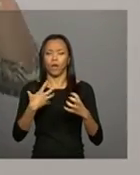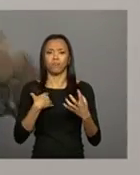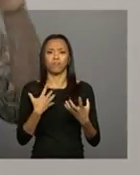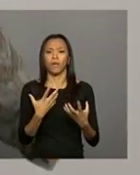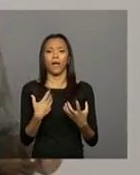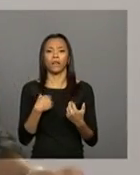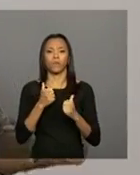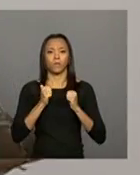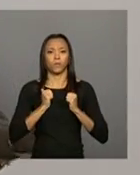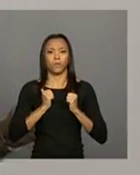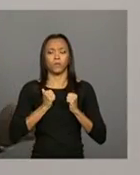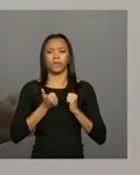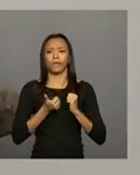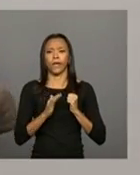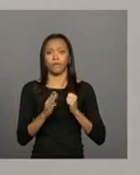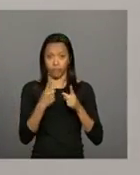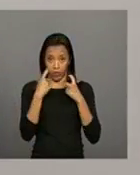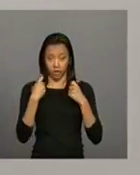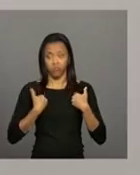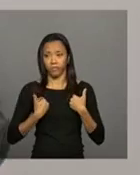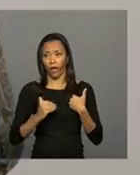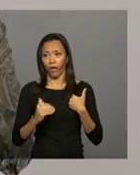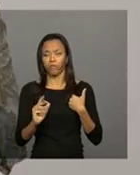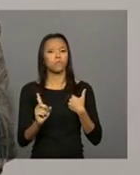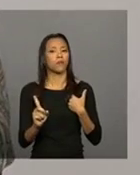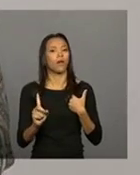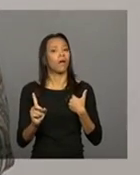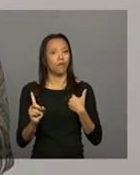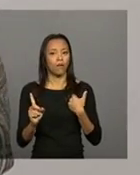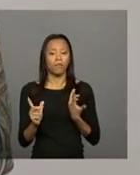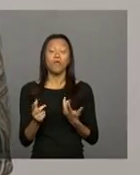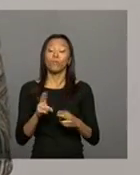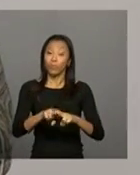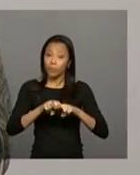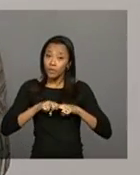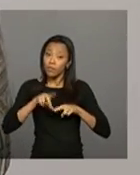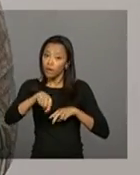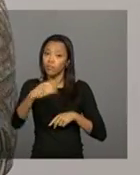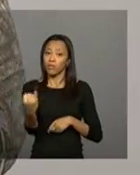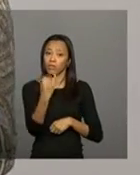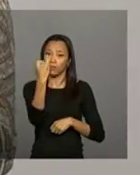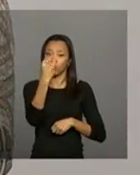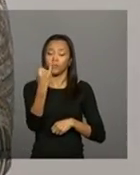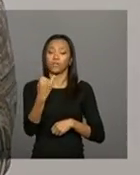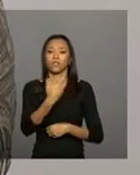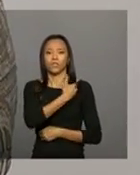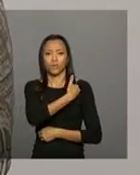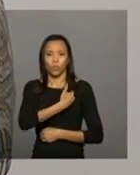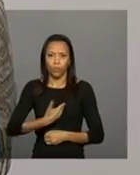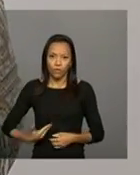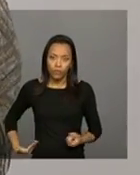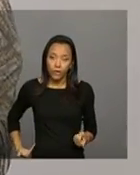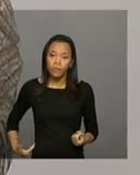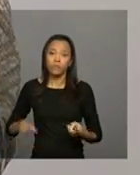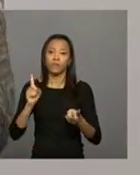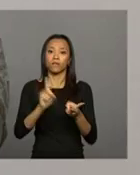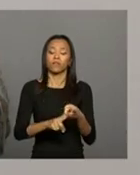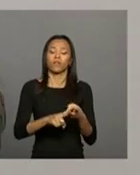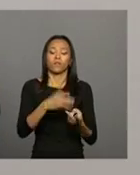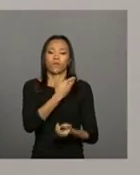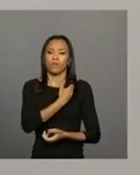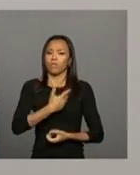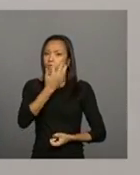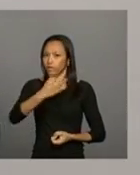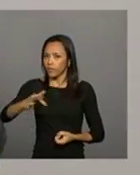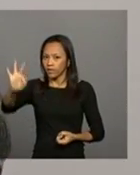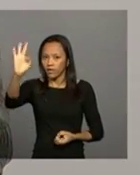se conformando com a violência. Daí porque é importante que o Estado, os poderes da República,